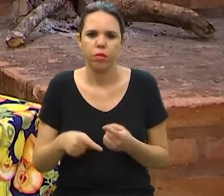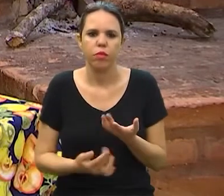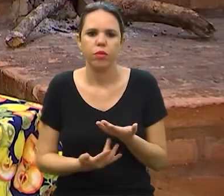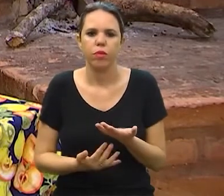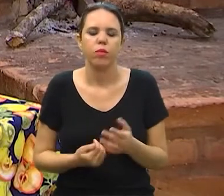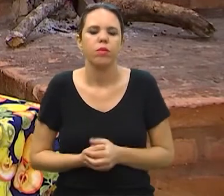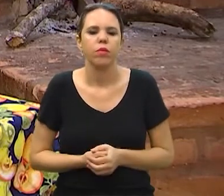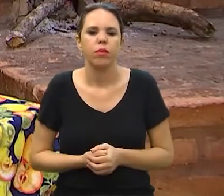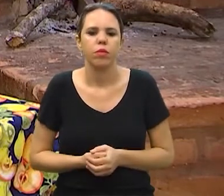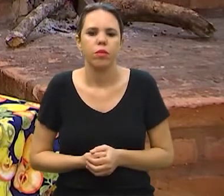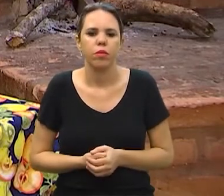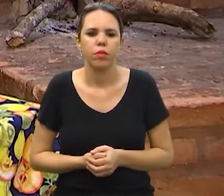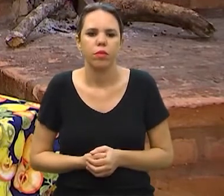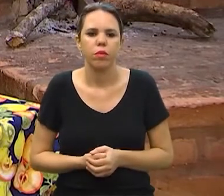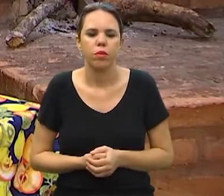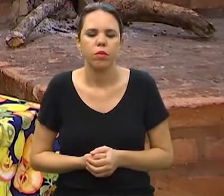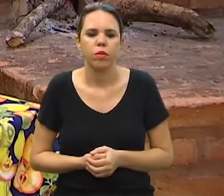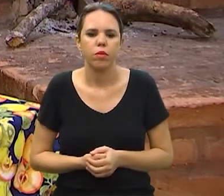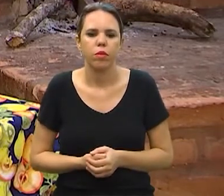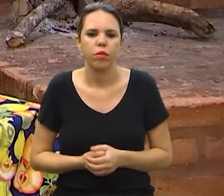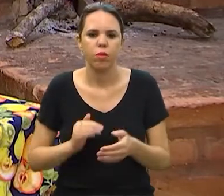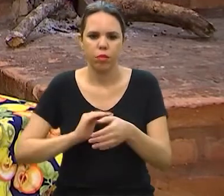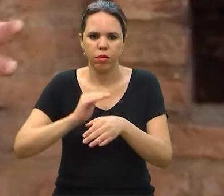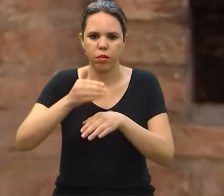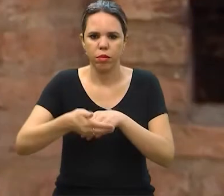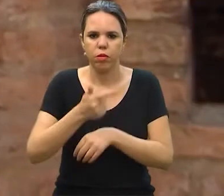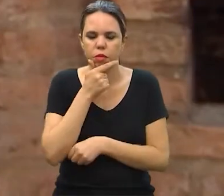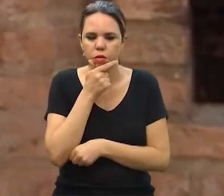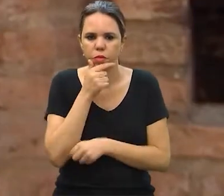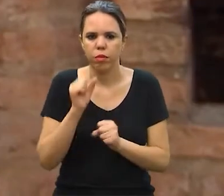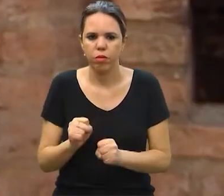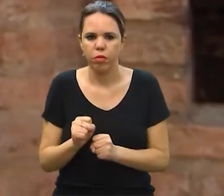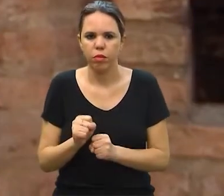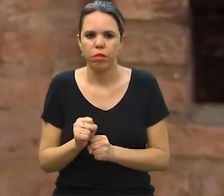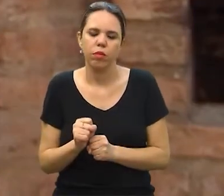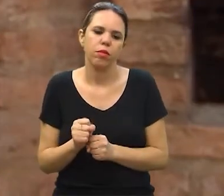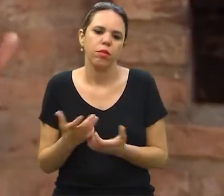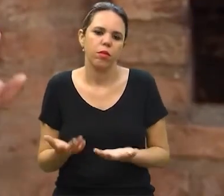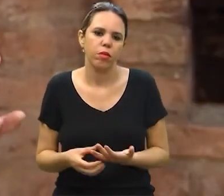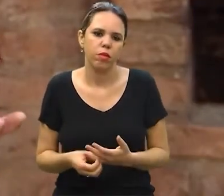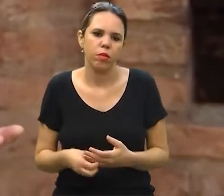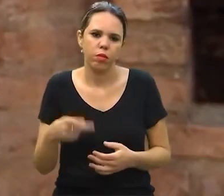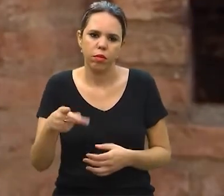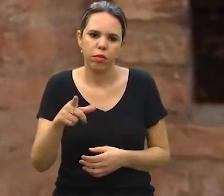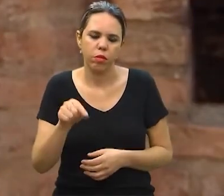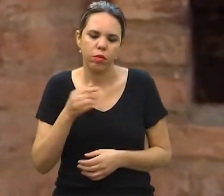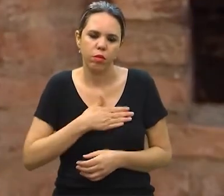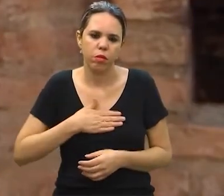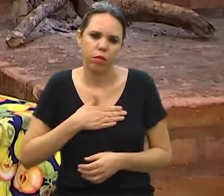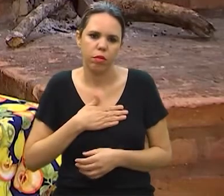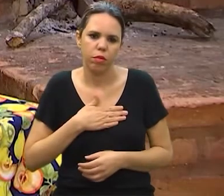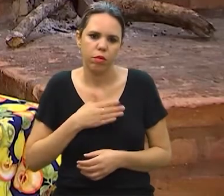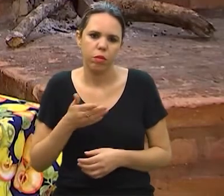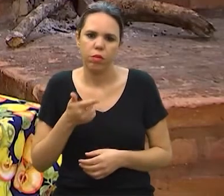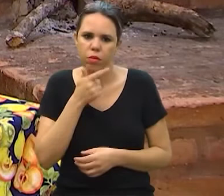pro forno. Colocou no refratário, por cima você coloca o queijo, que pode ser mussarela, o queijo da sua preferência, nós colocamos